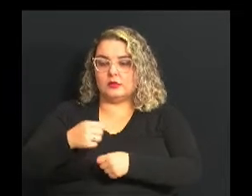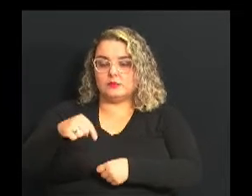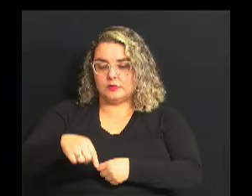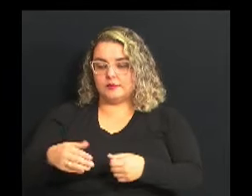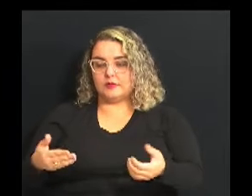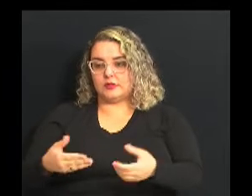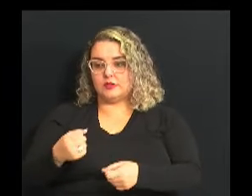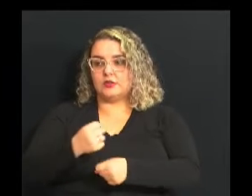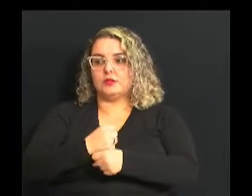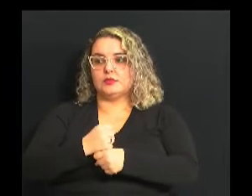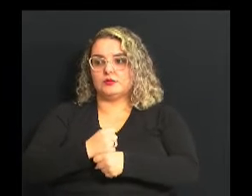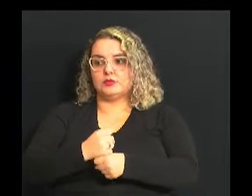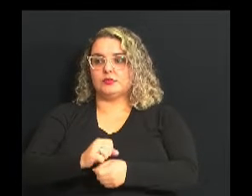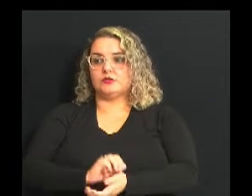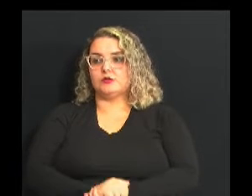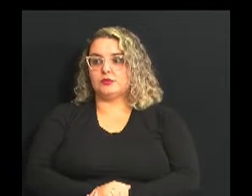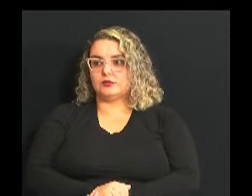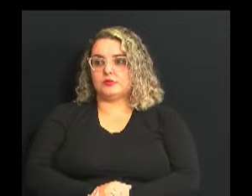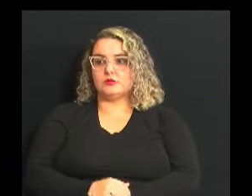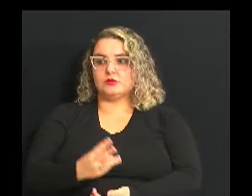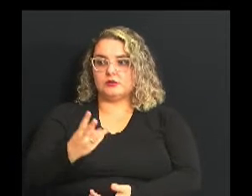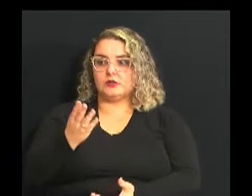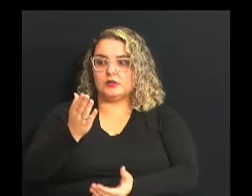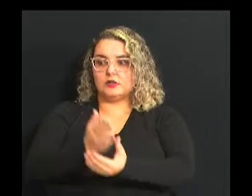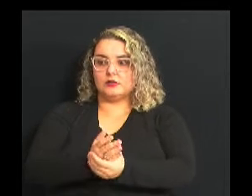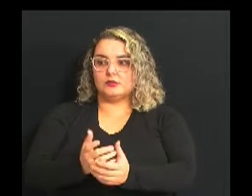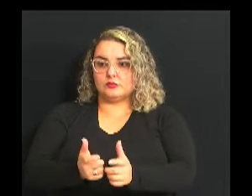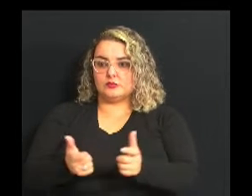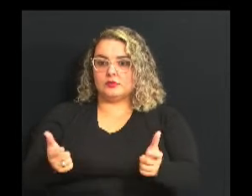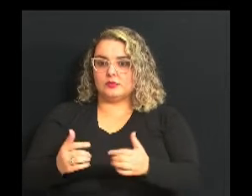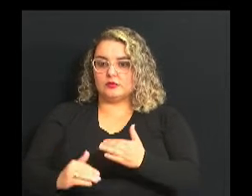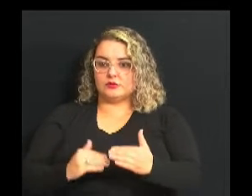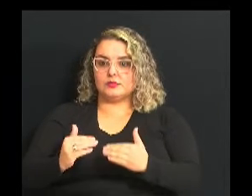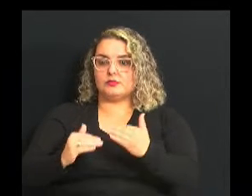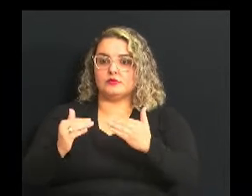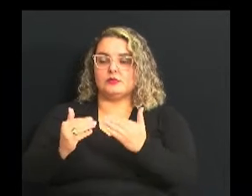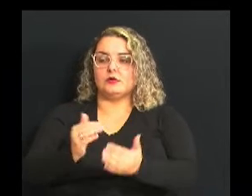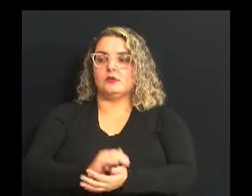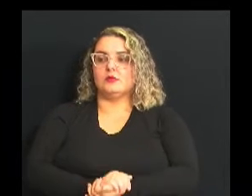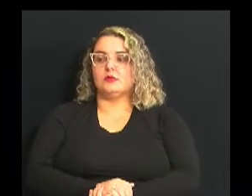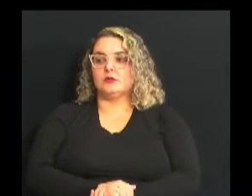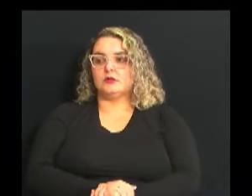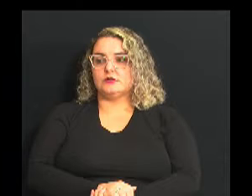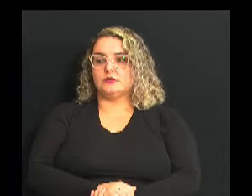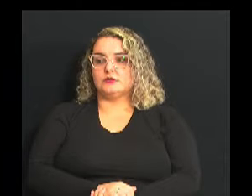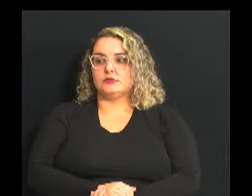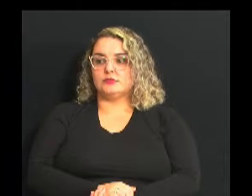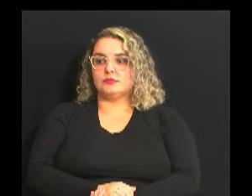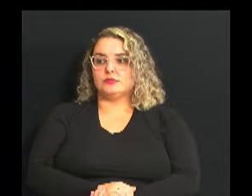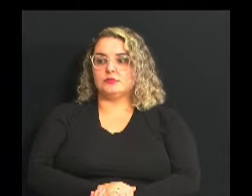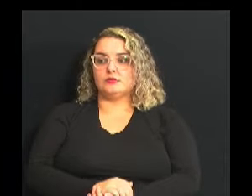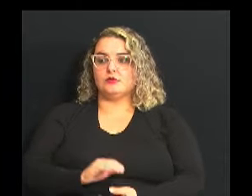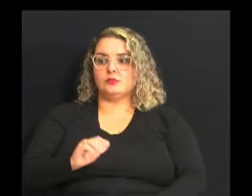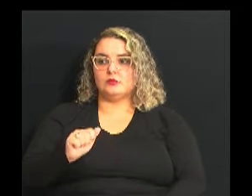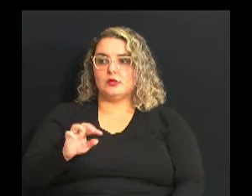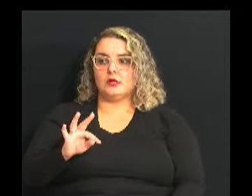3 grandes processos desenvolvidos, né? Nós implantamos nosso catálogo de serviços de